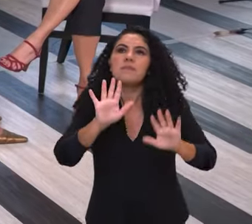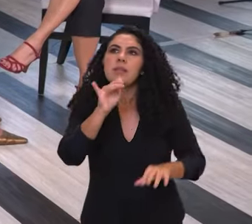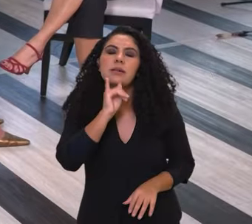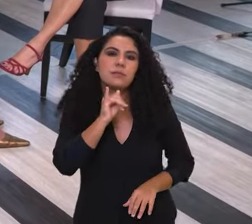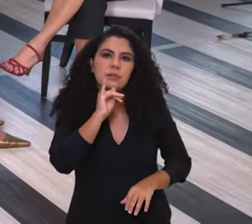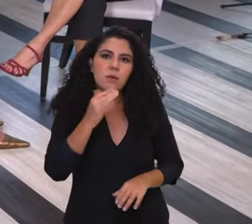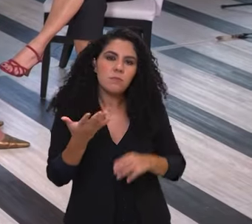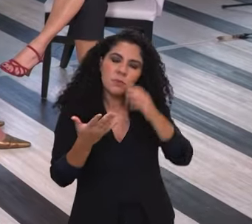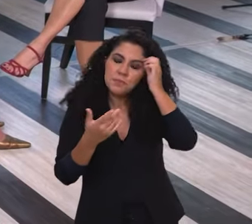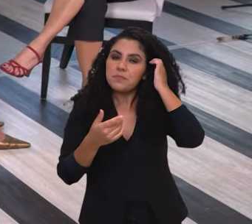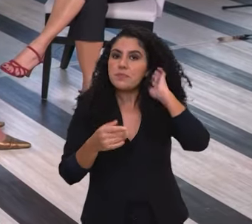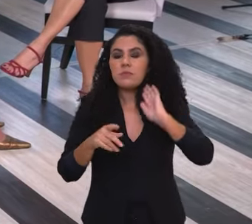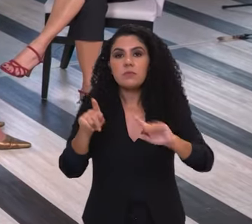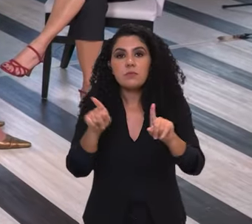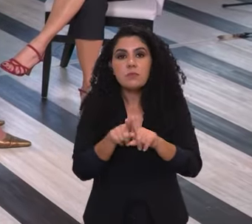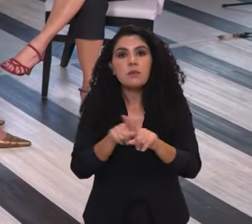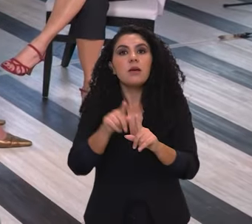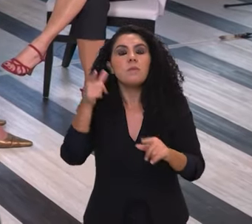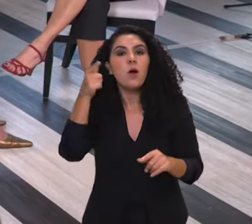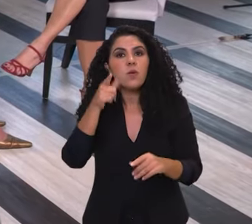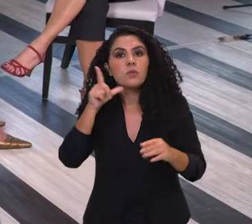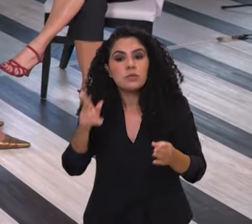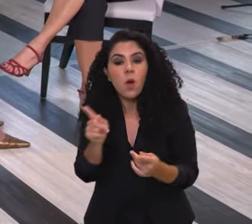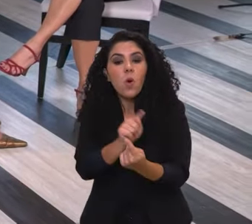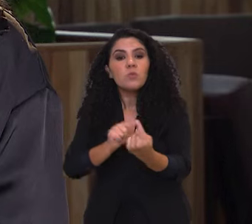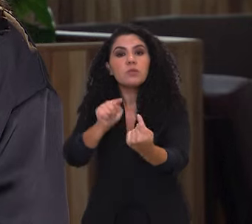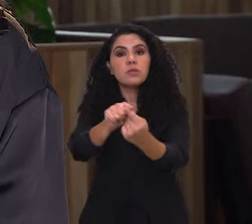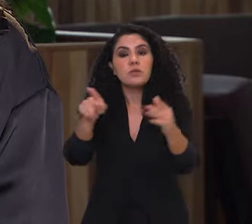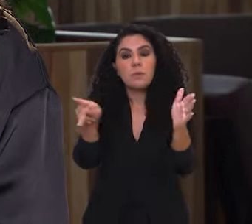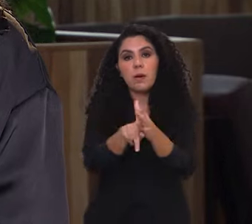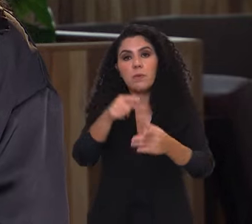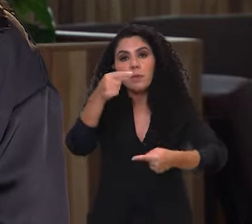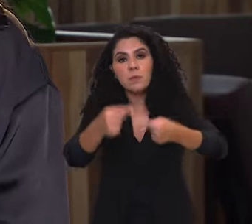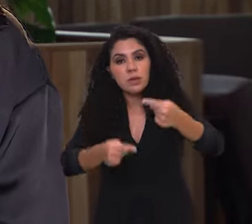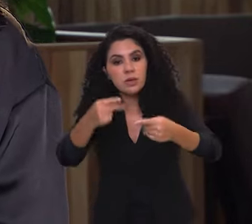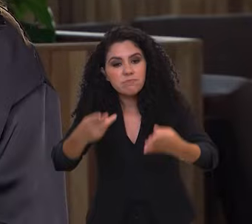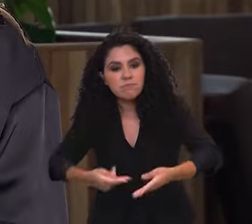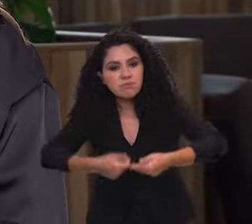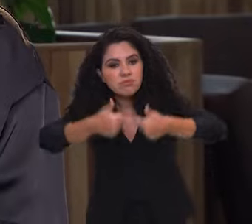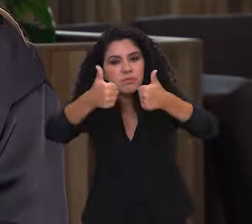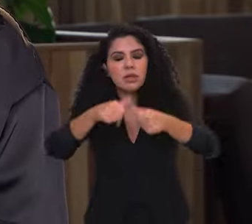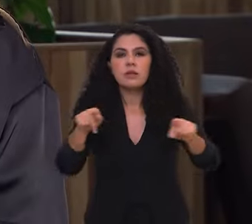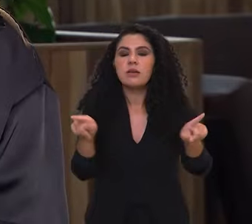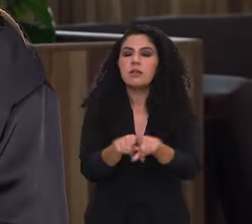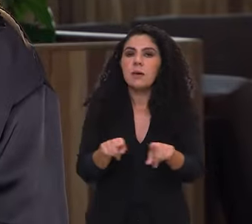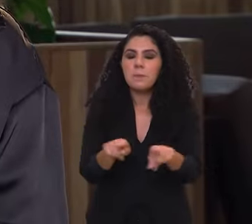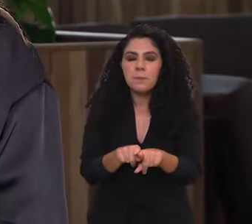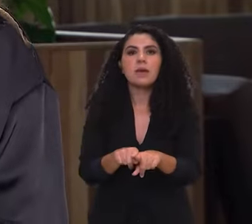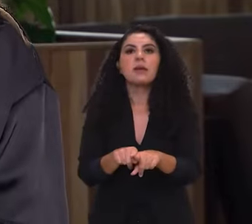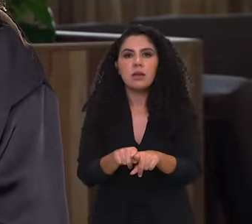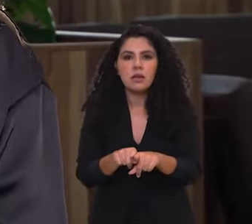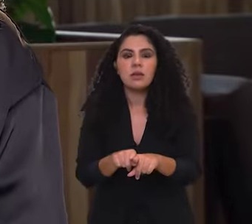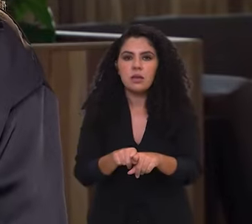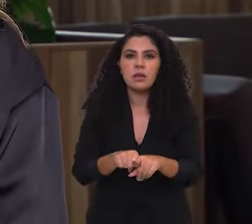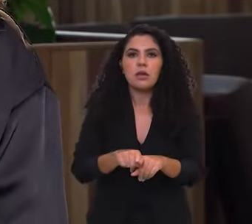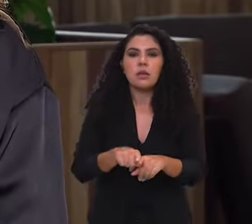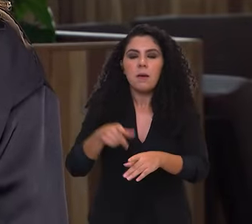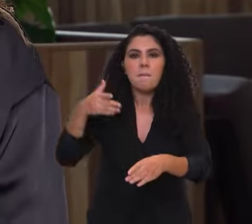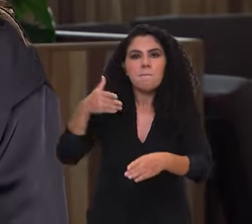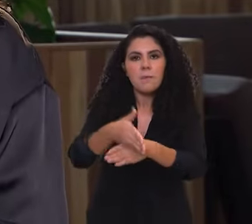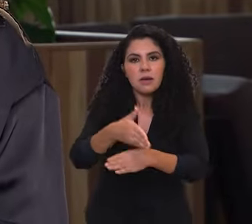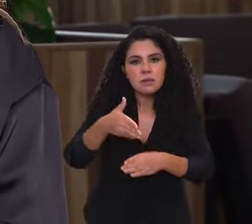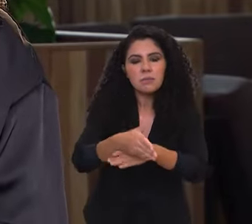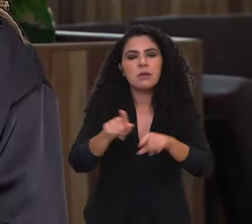melhor ratificação dos seus objetivos, dos objetivos da política, né? E uma melhor também